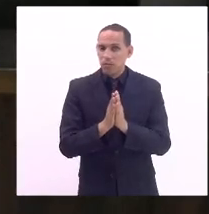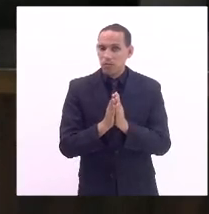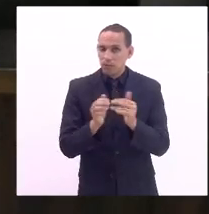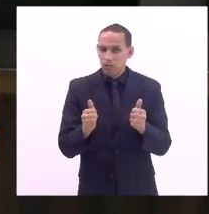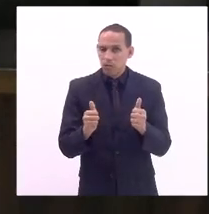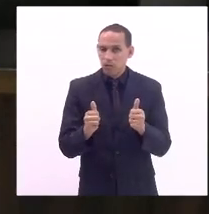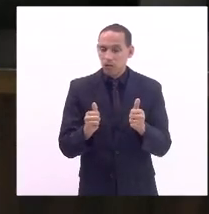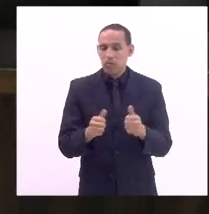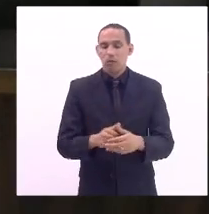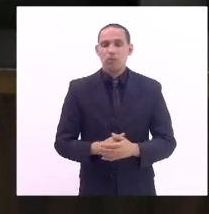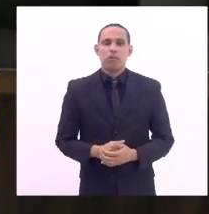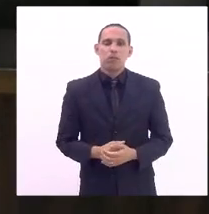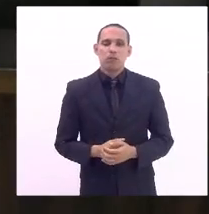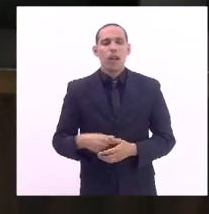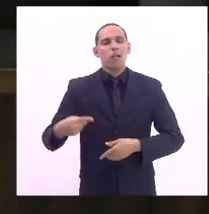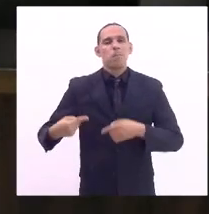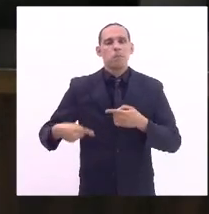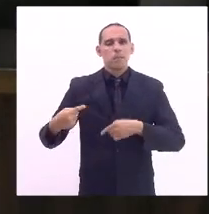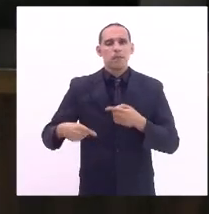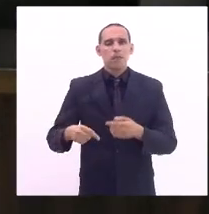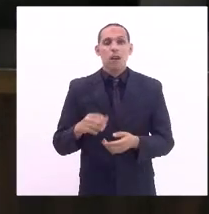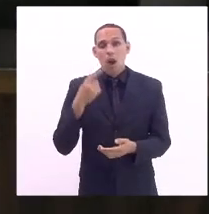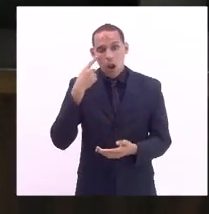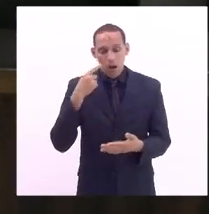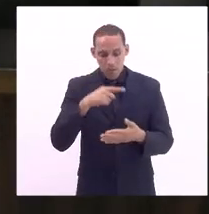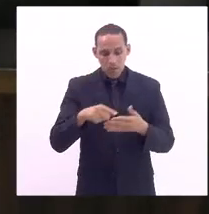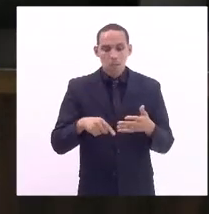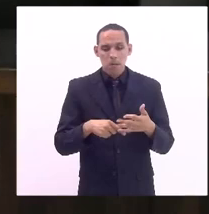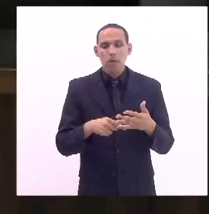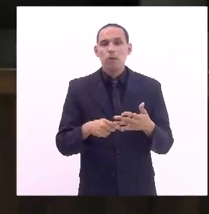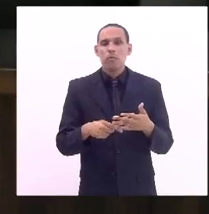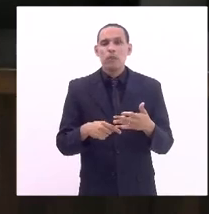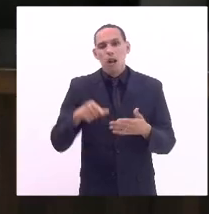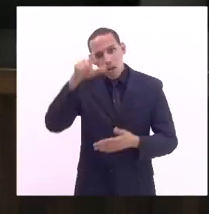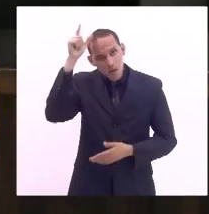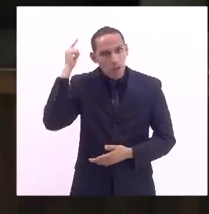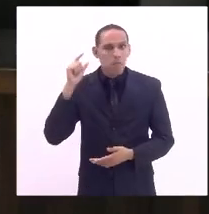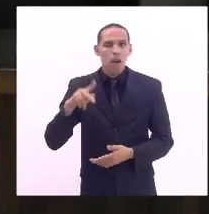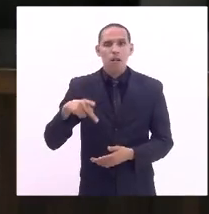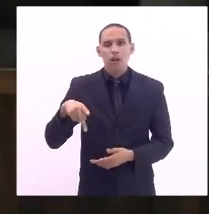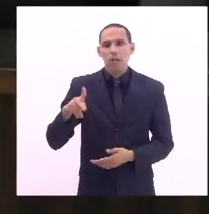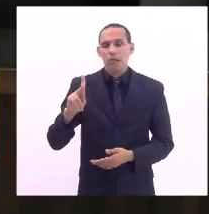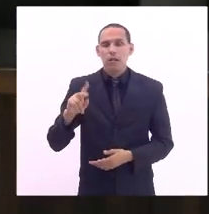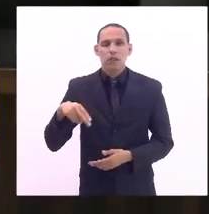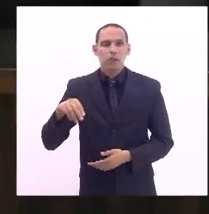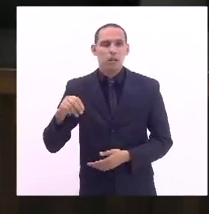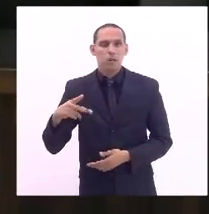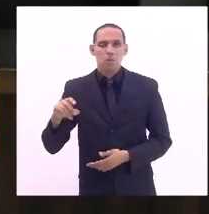bom? Para discutir... Não, aqui tem Luiz Paulo, enfermeira, Alexandre Knoploch, Alexandre